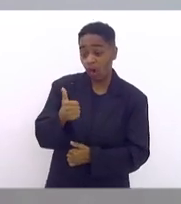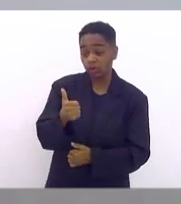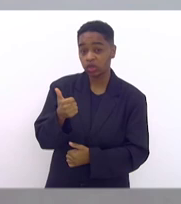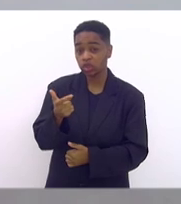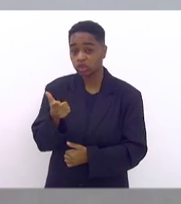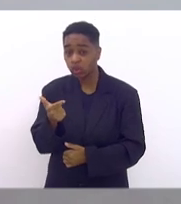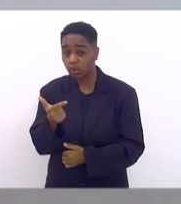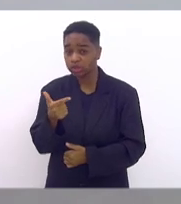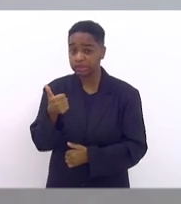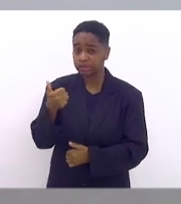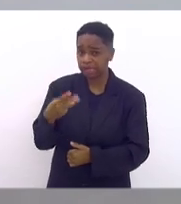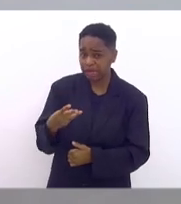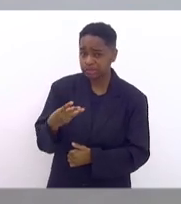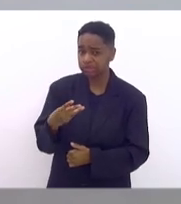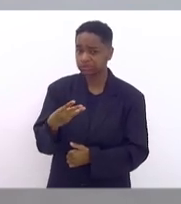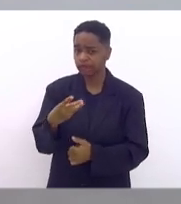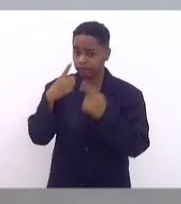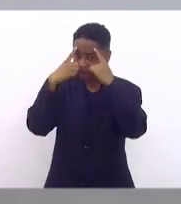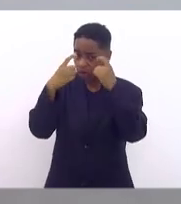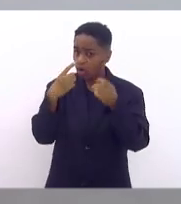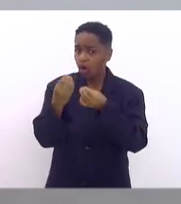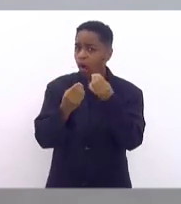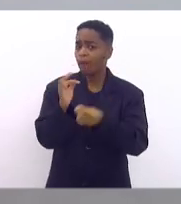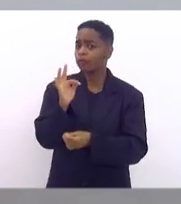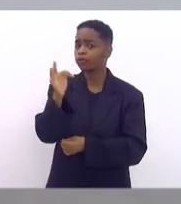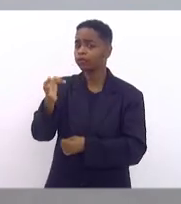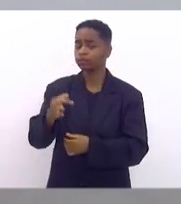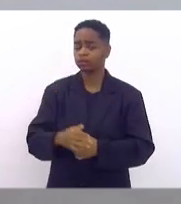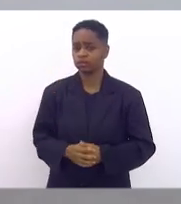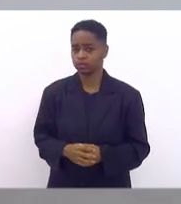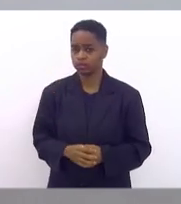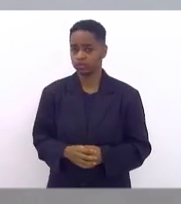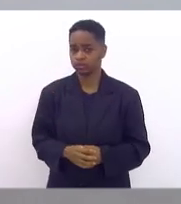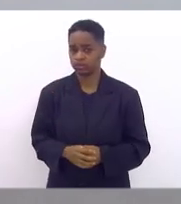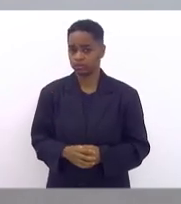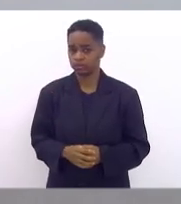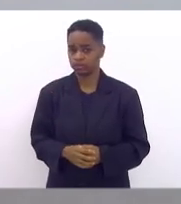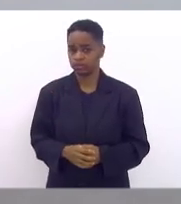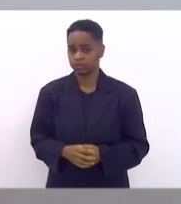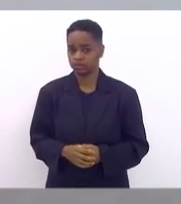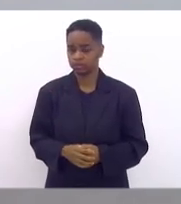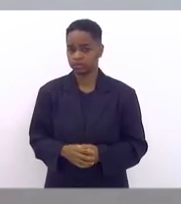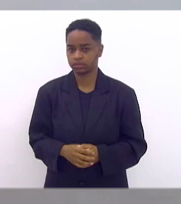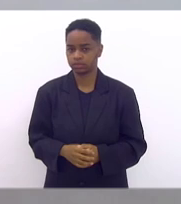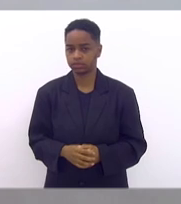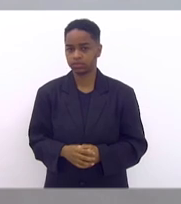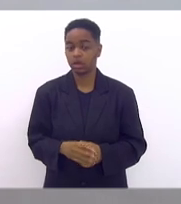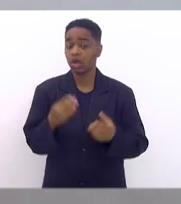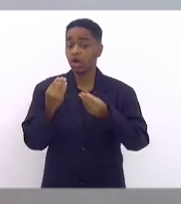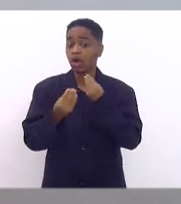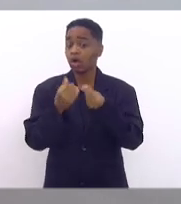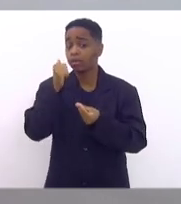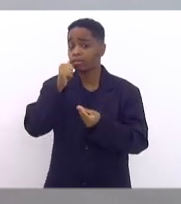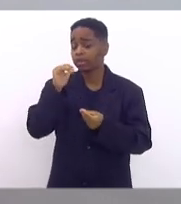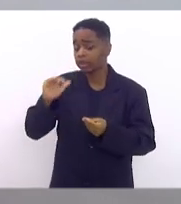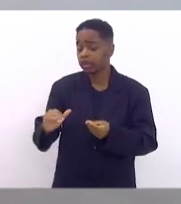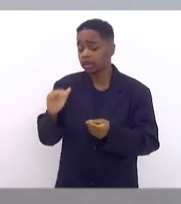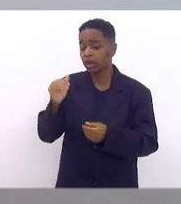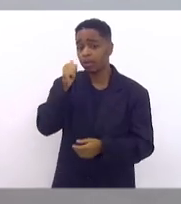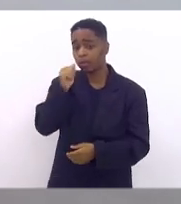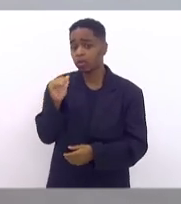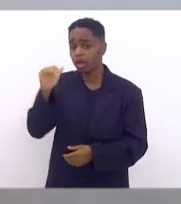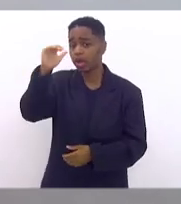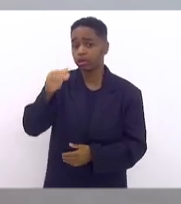violência, o que será de nós enquanto Estado, enquanto país? O que será das meninas e mulheres daqui para